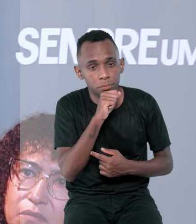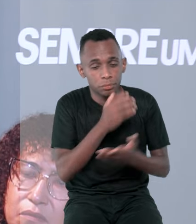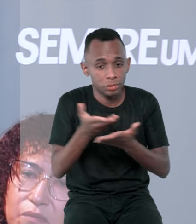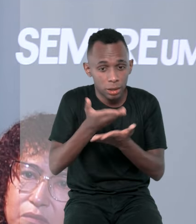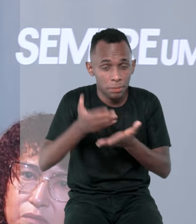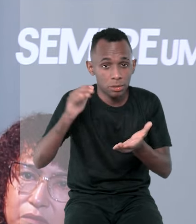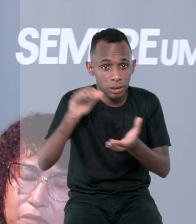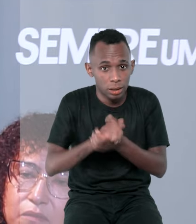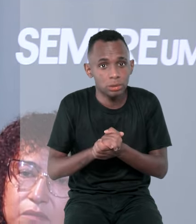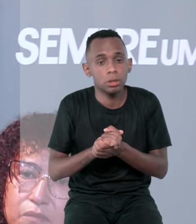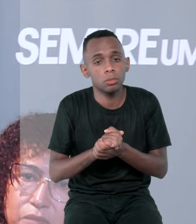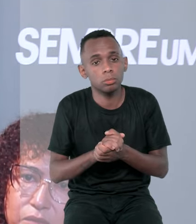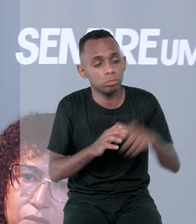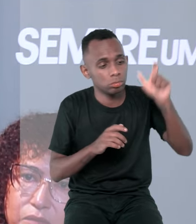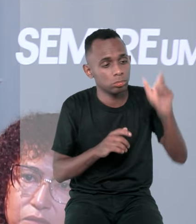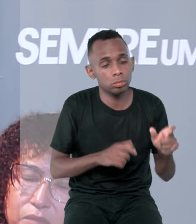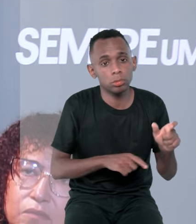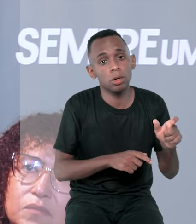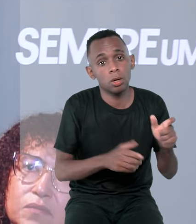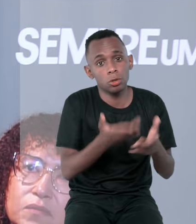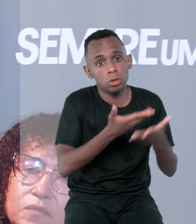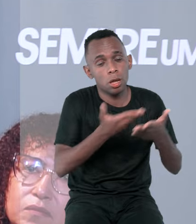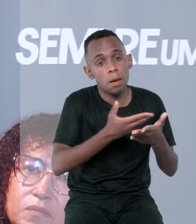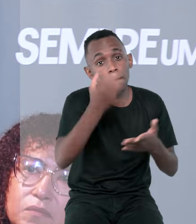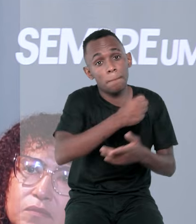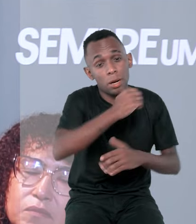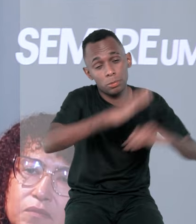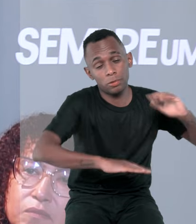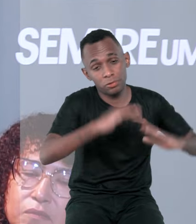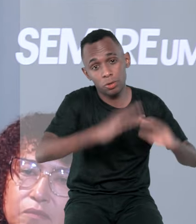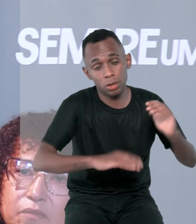de casal mediados por terapeutas brancos.